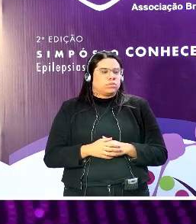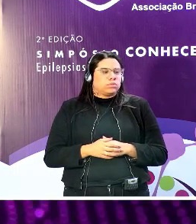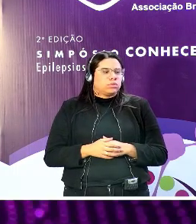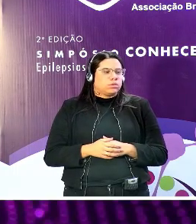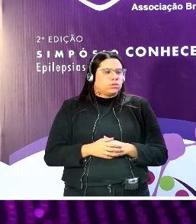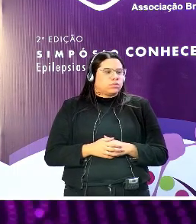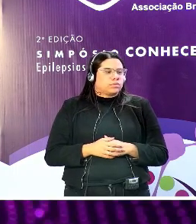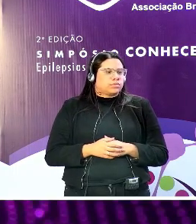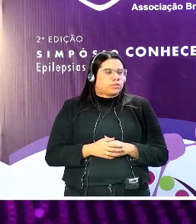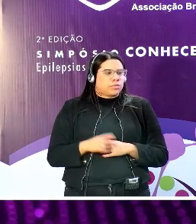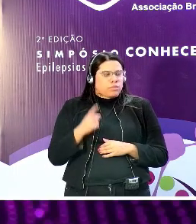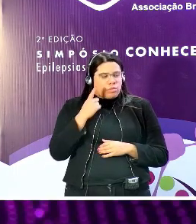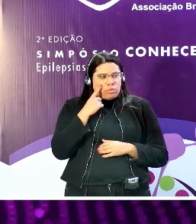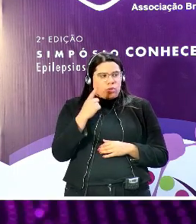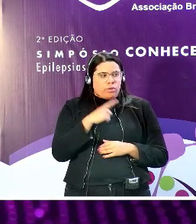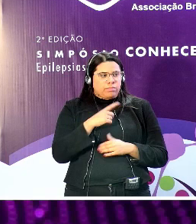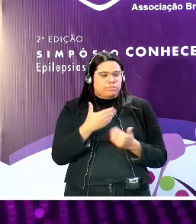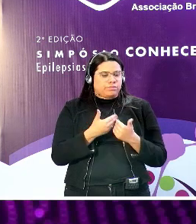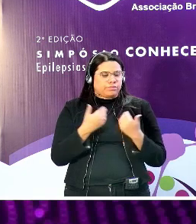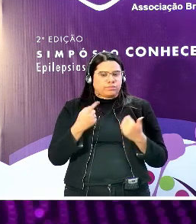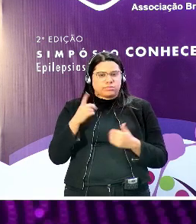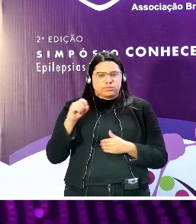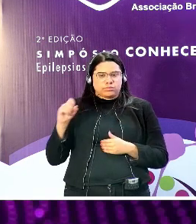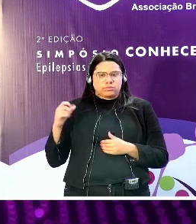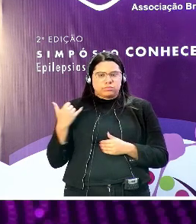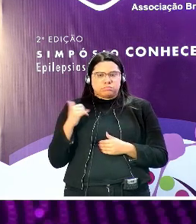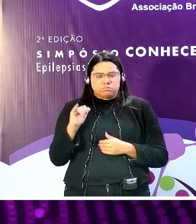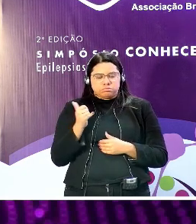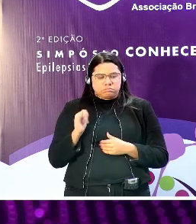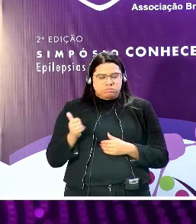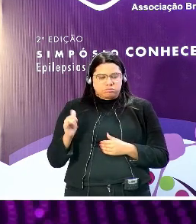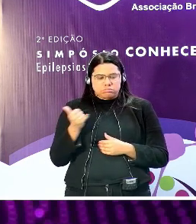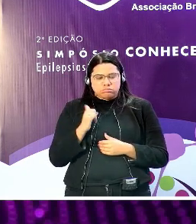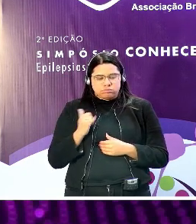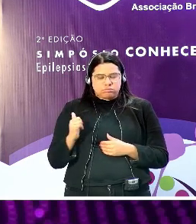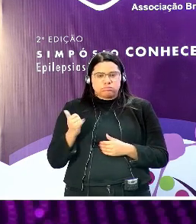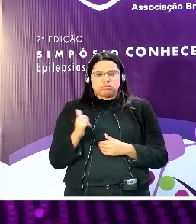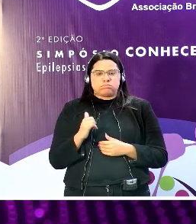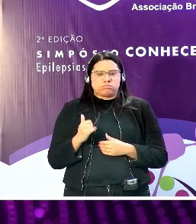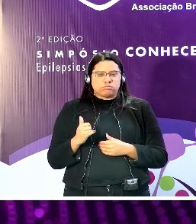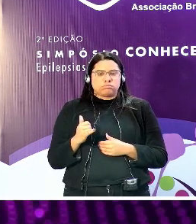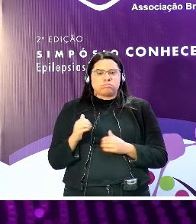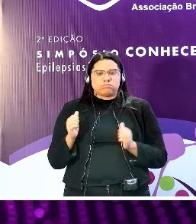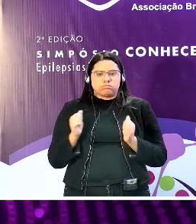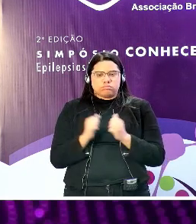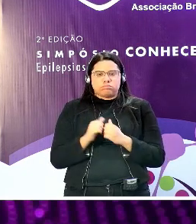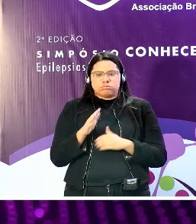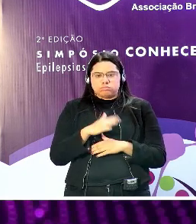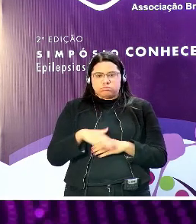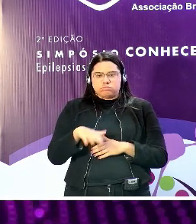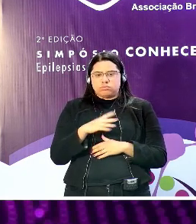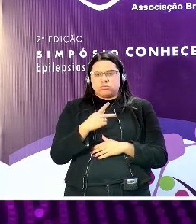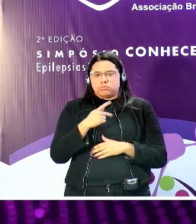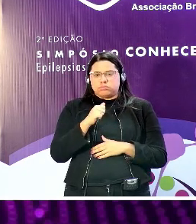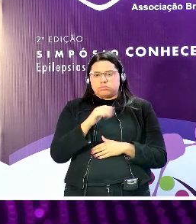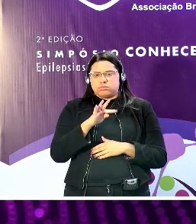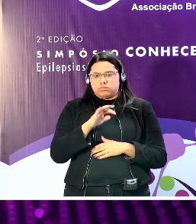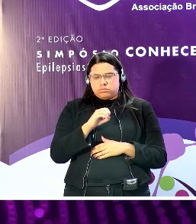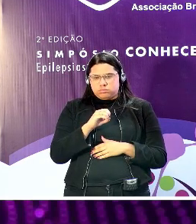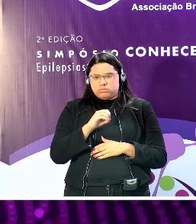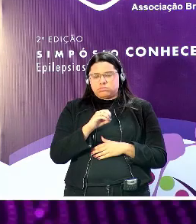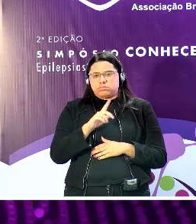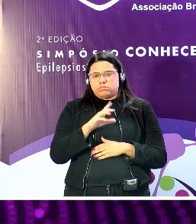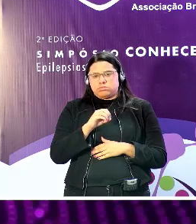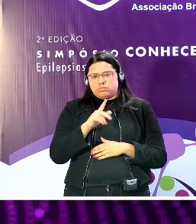Aqui a gente tem uma separação de 100 volts na seletividade contra o que a gente chama da corrente patológica versus o que a gente chama